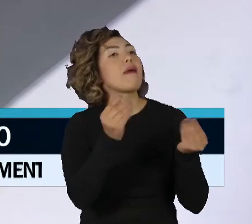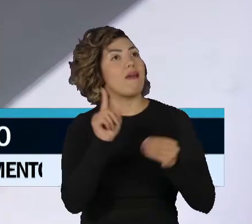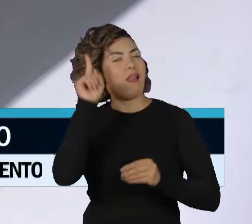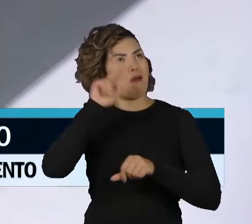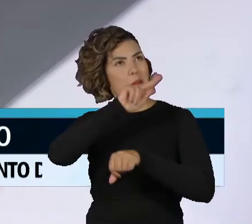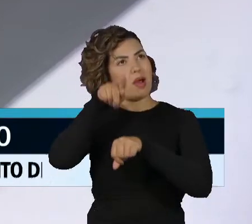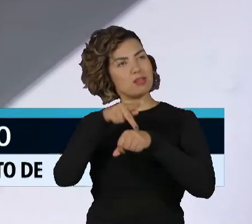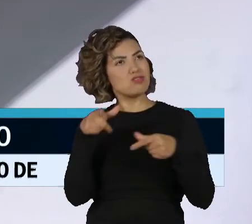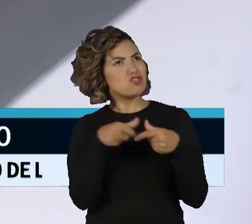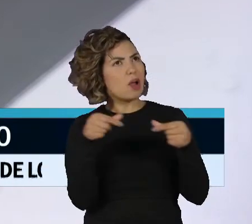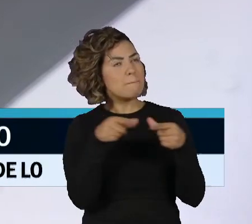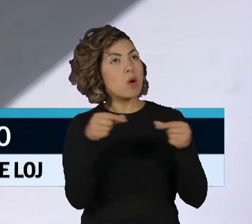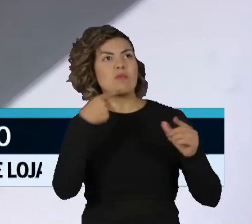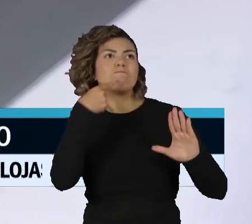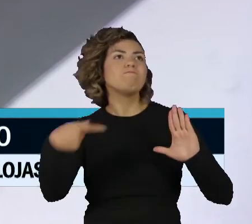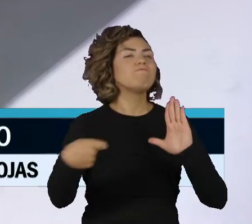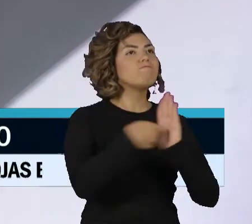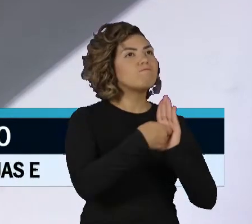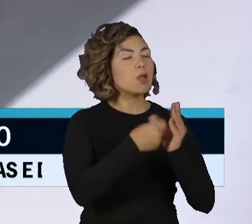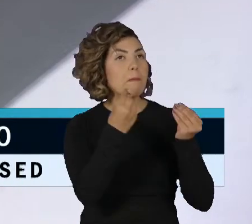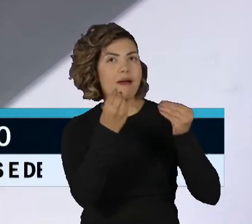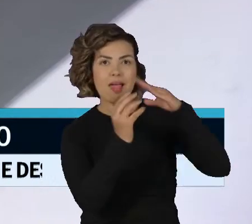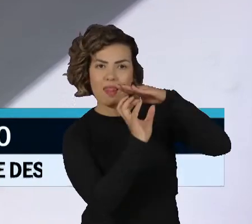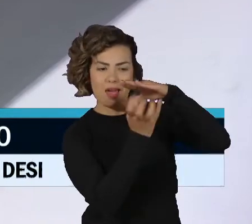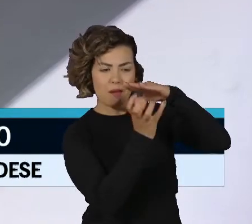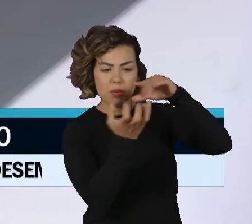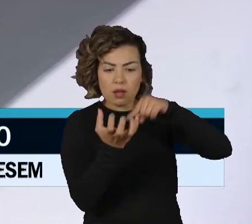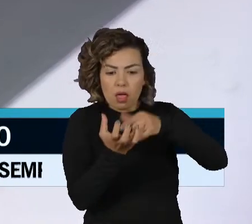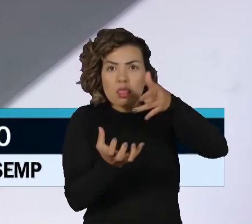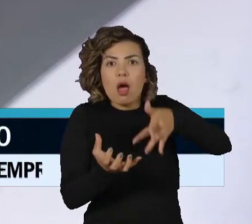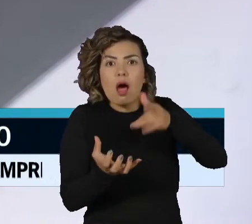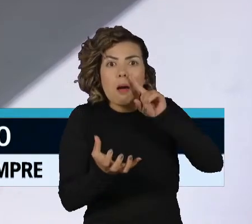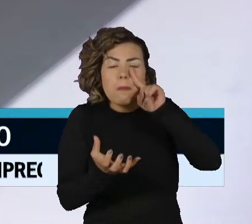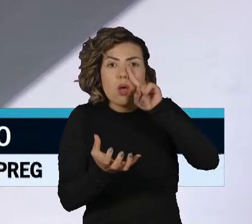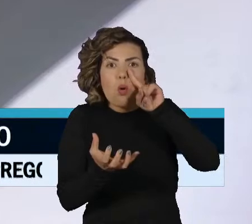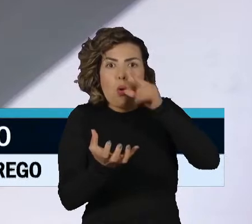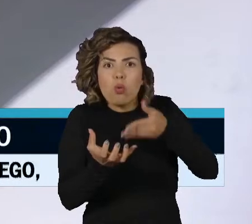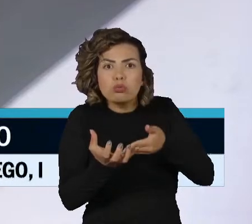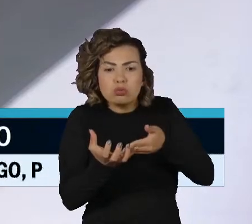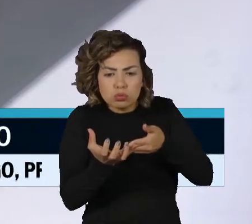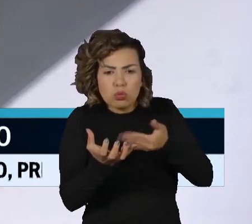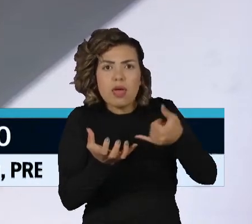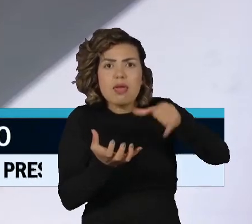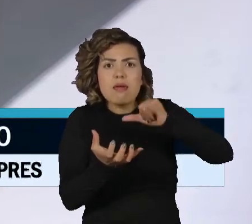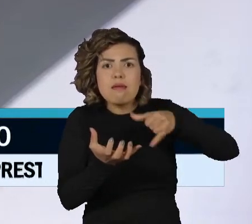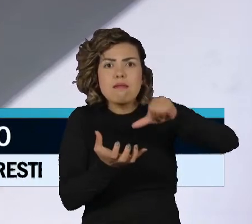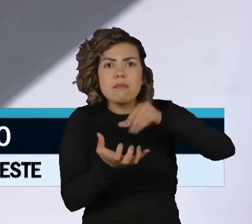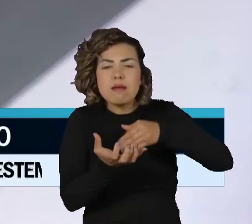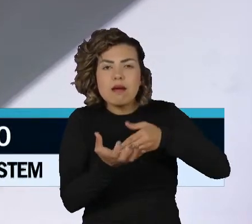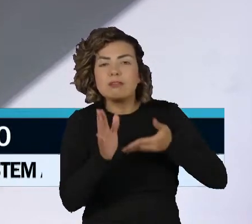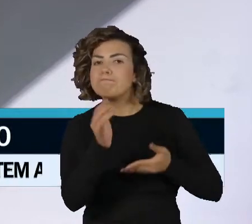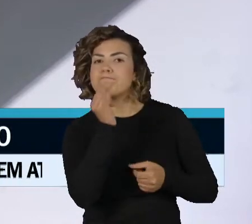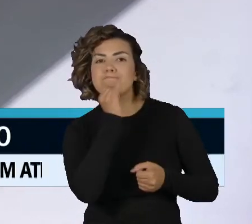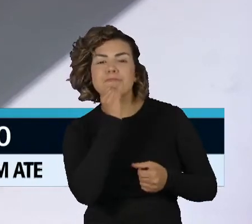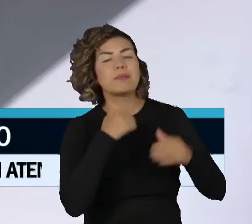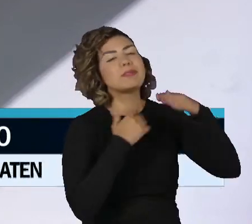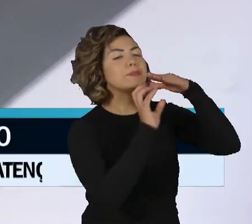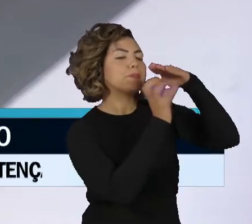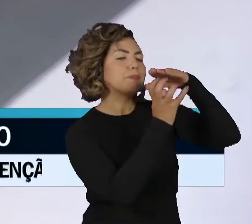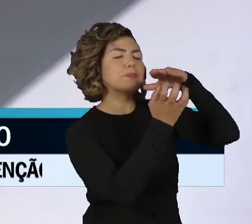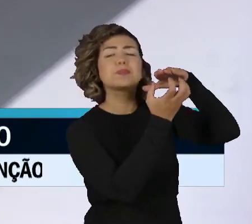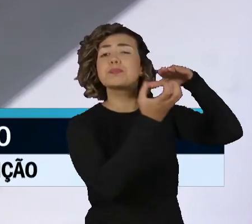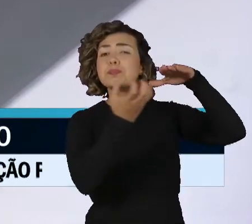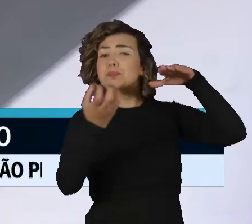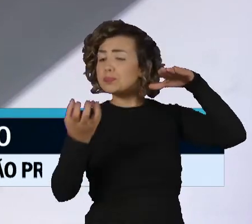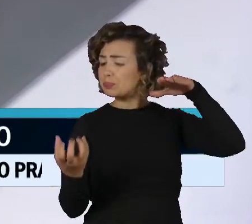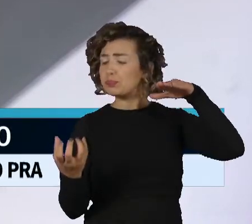Japão. E o problema, inclusive, da lâmpada de mercúrio, é que às vezes a pessoa tira a lâmpada do mercúrio, deixa